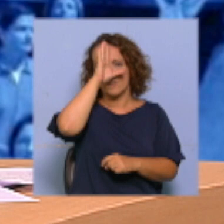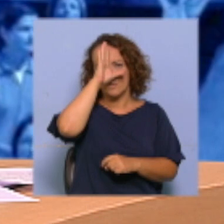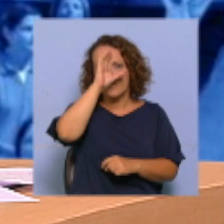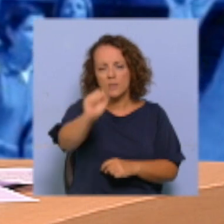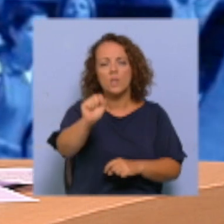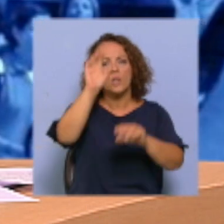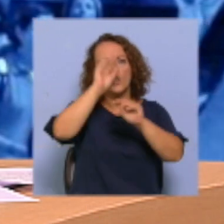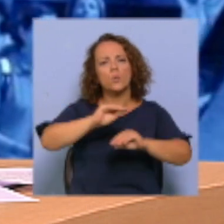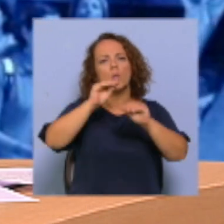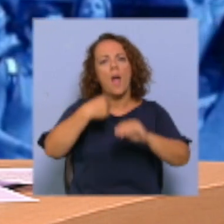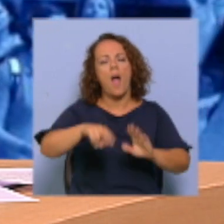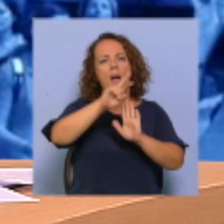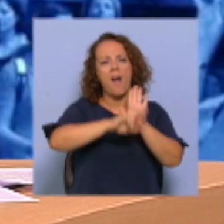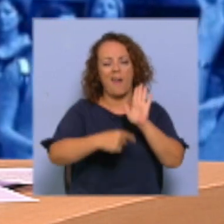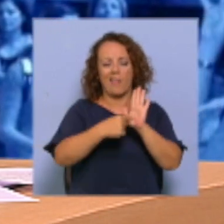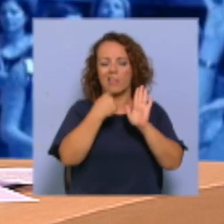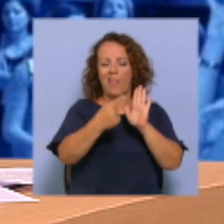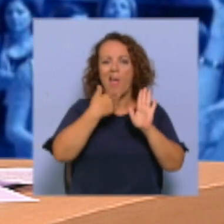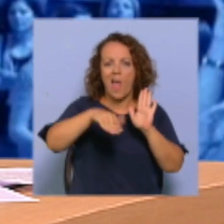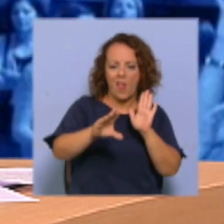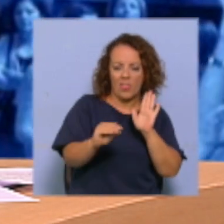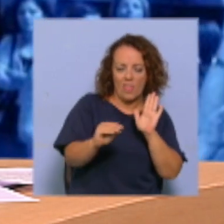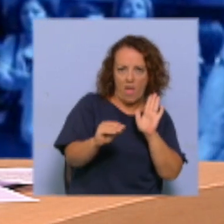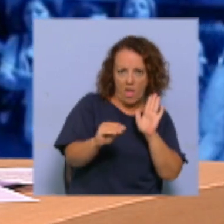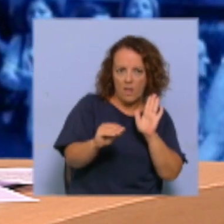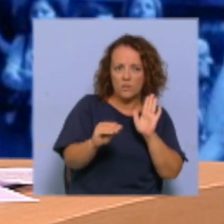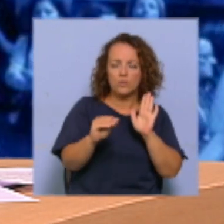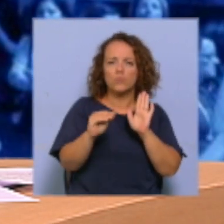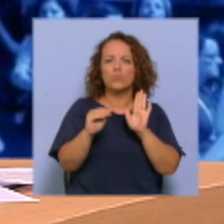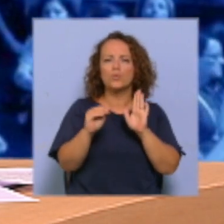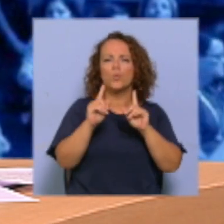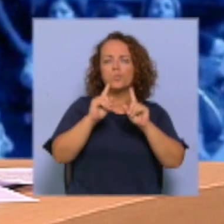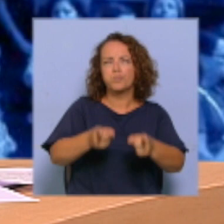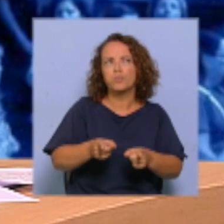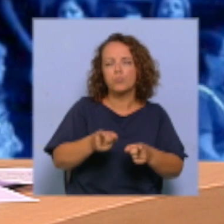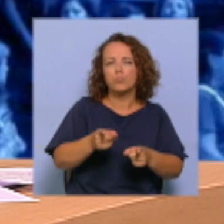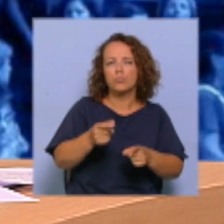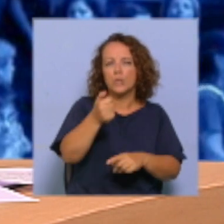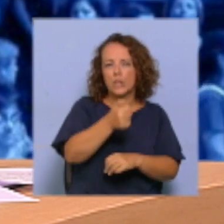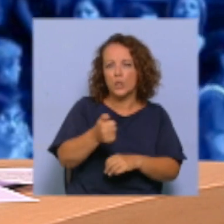Educação, aos 10 anos, portanto, a partir do